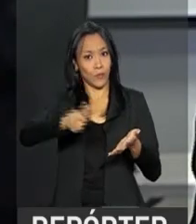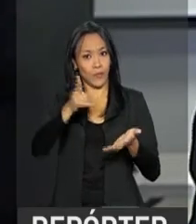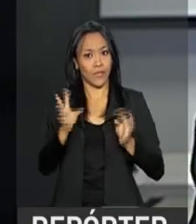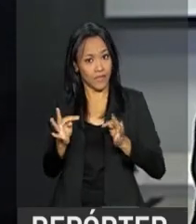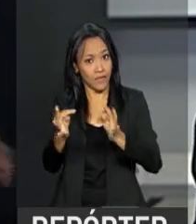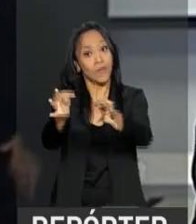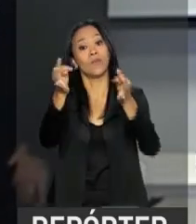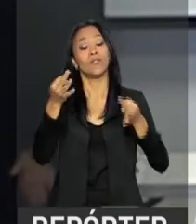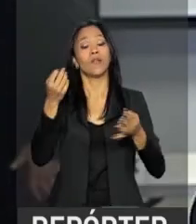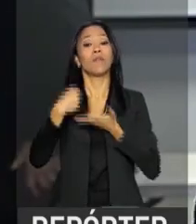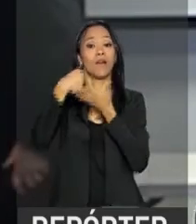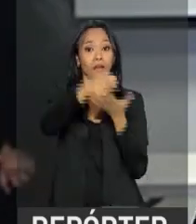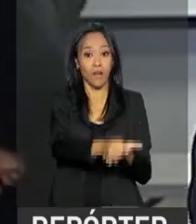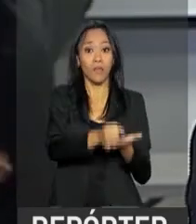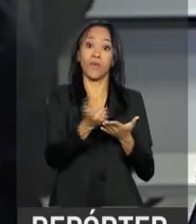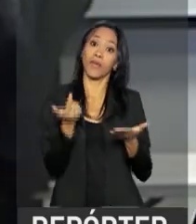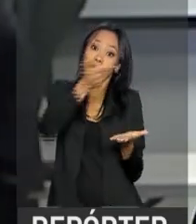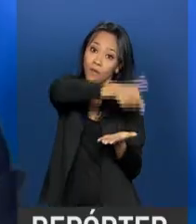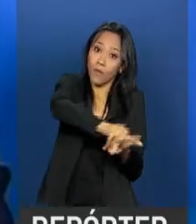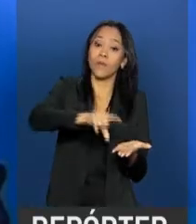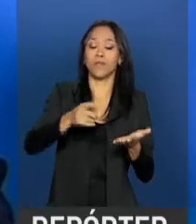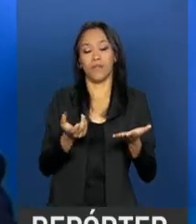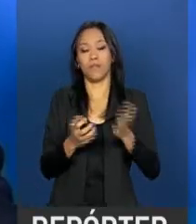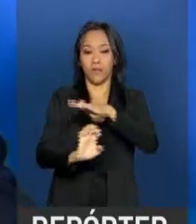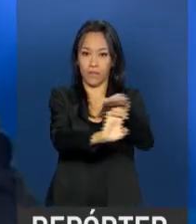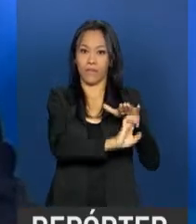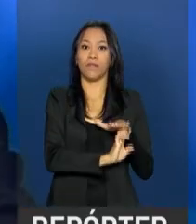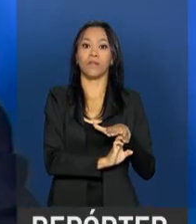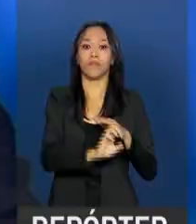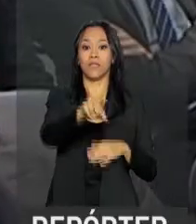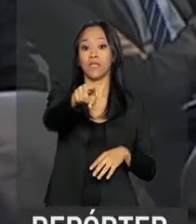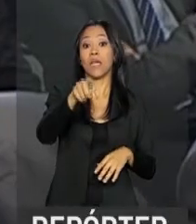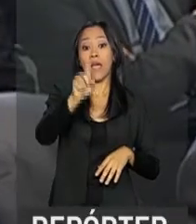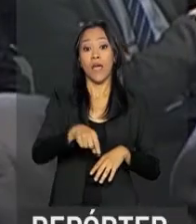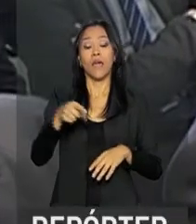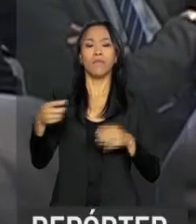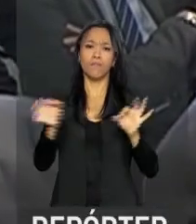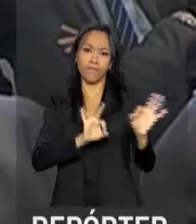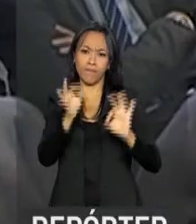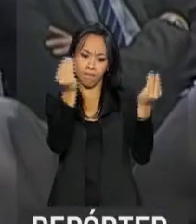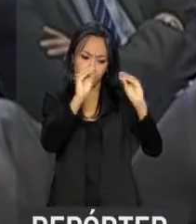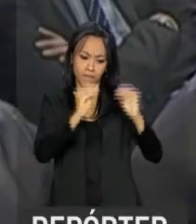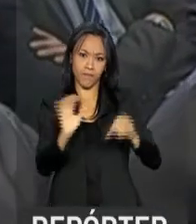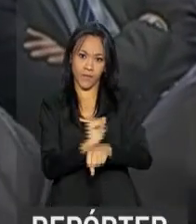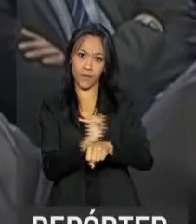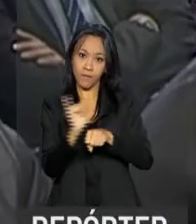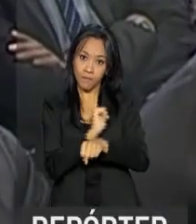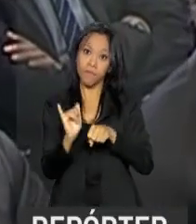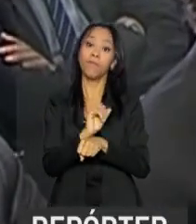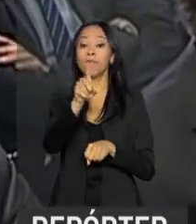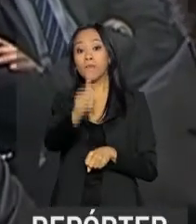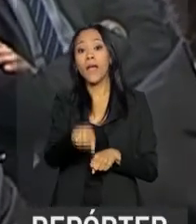micro e pequenas empresas de de base não tecnológica as ações vão fazer parte da plataforma do canal do desenvolvedor